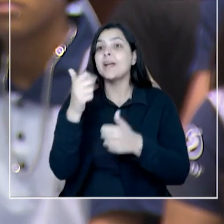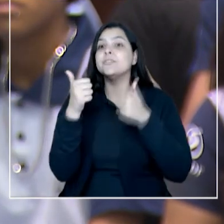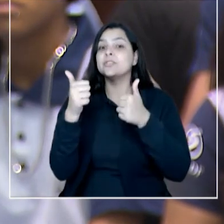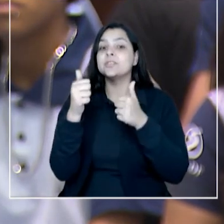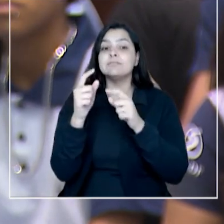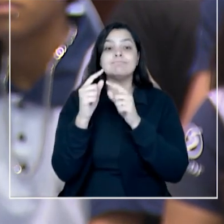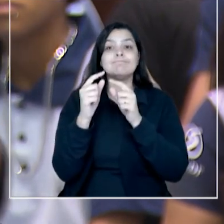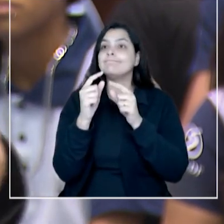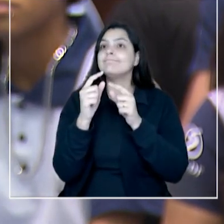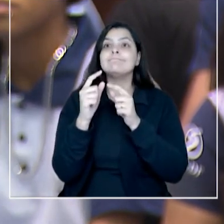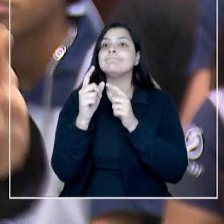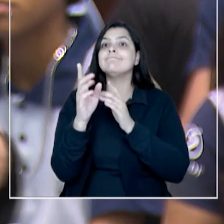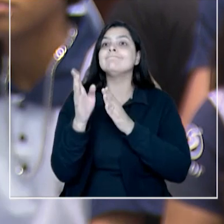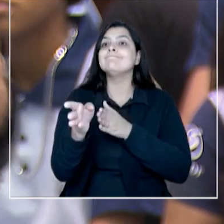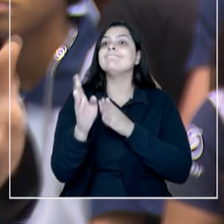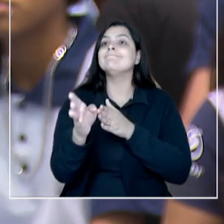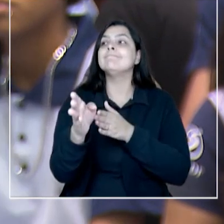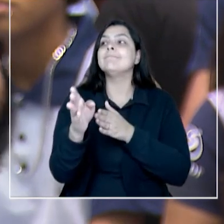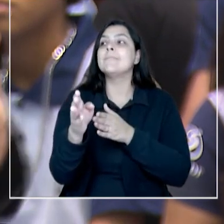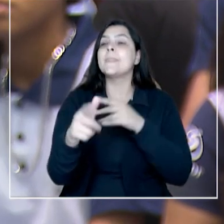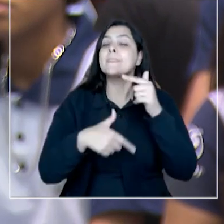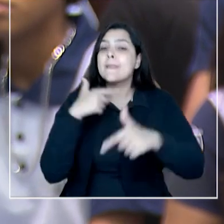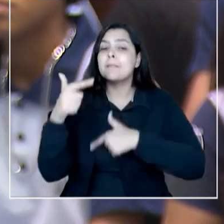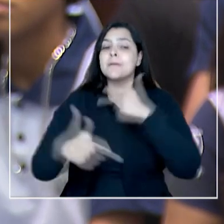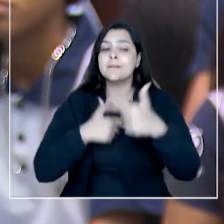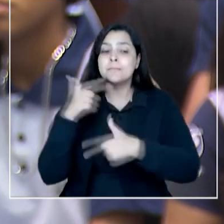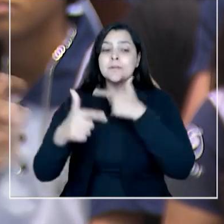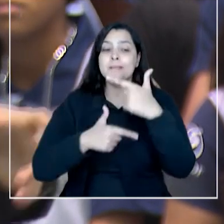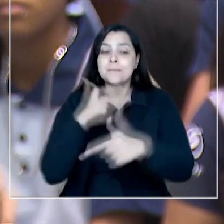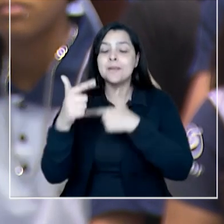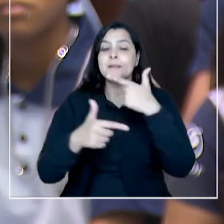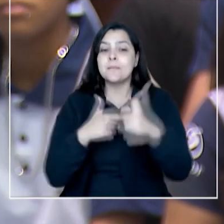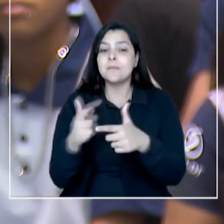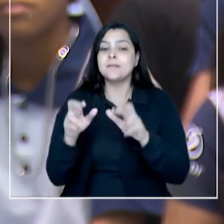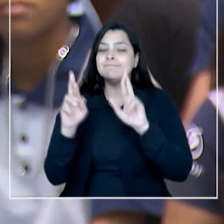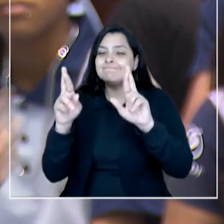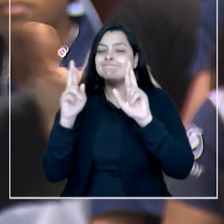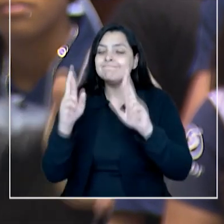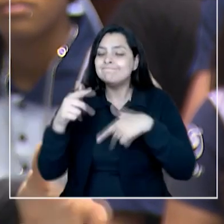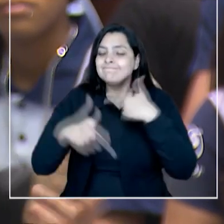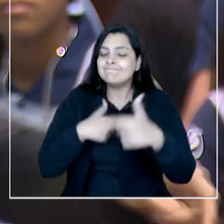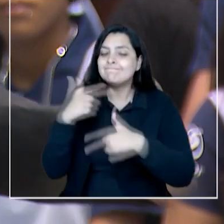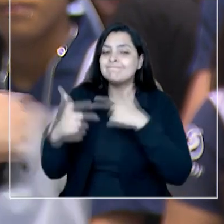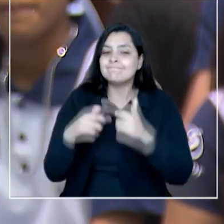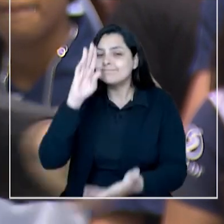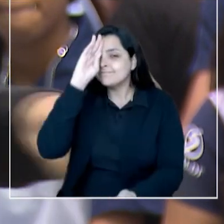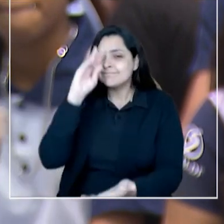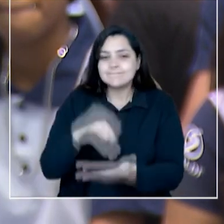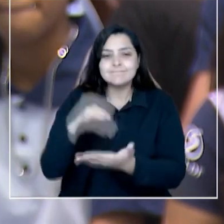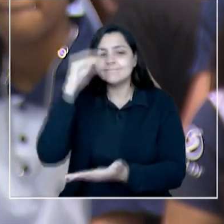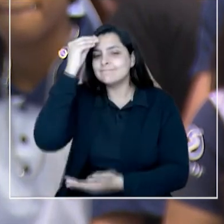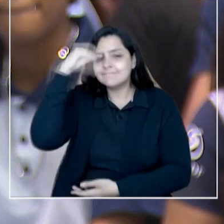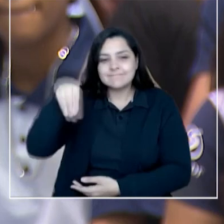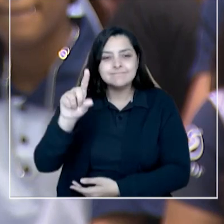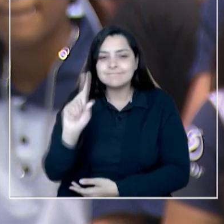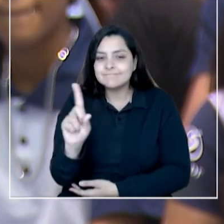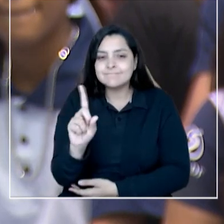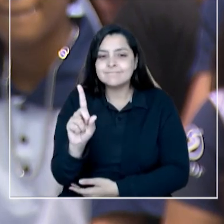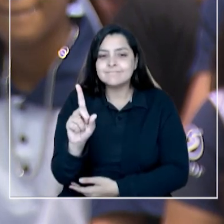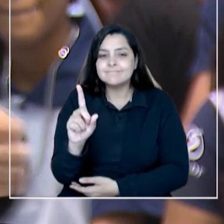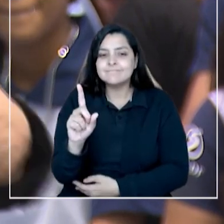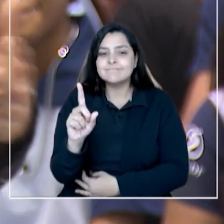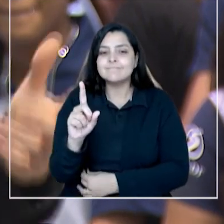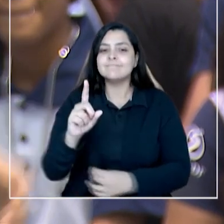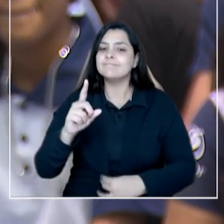distante, mas quando você realmente trabalha para aquilo que você acredita e tal, e se esforça, e não desiste, não sai do jogo, as